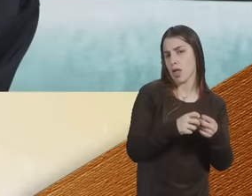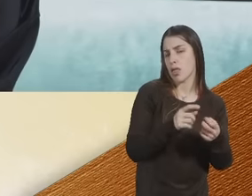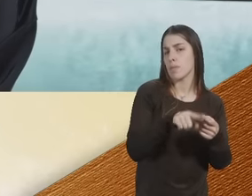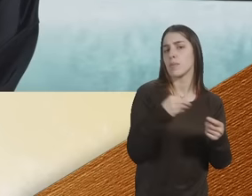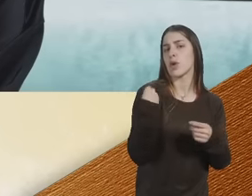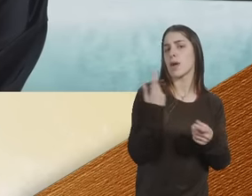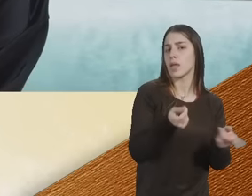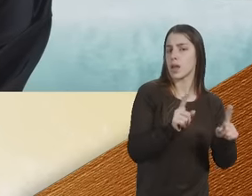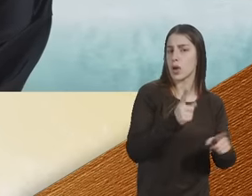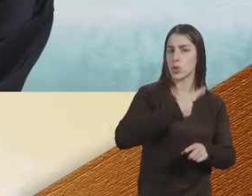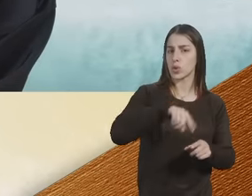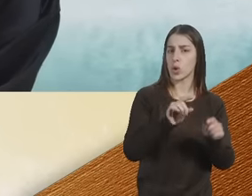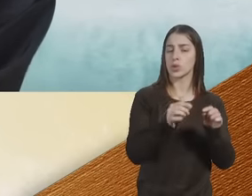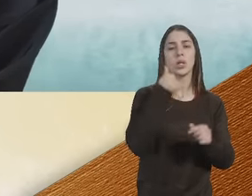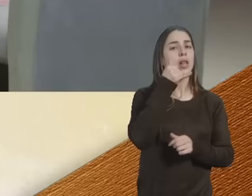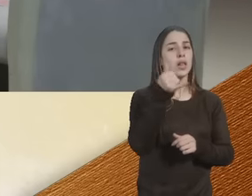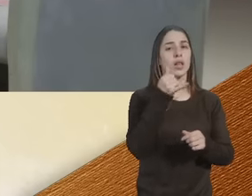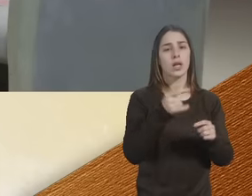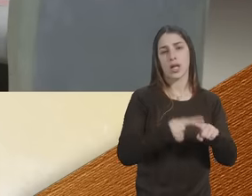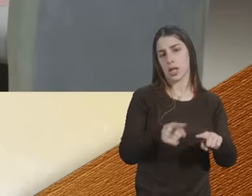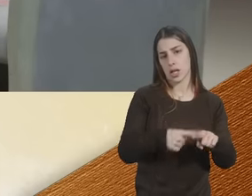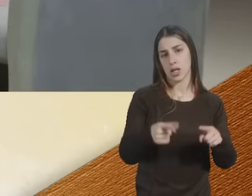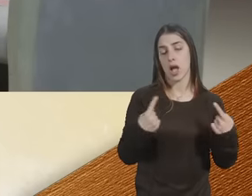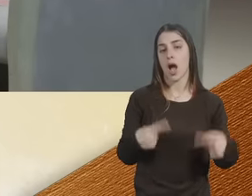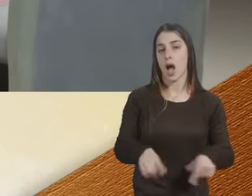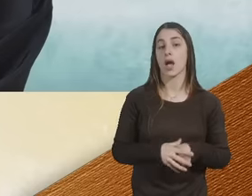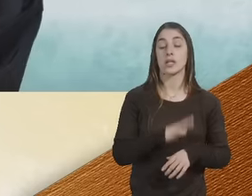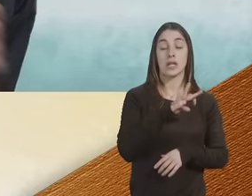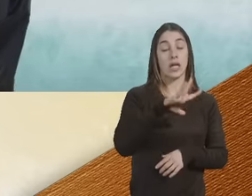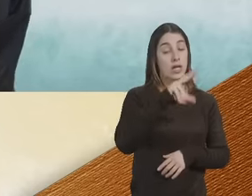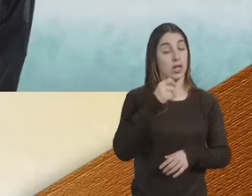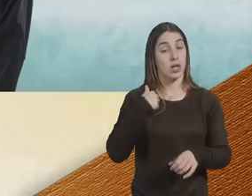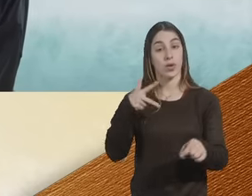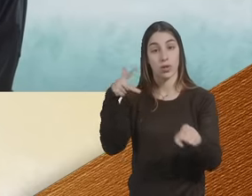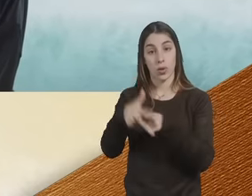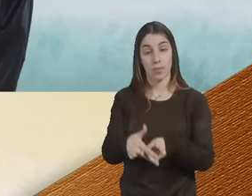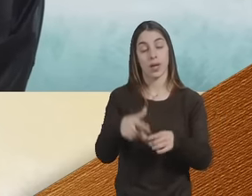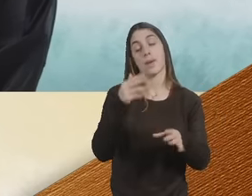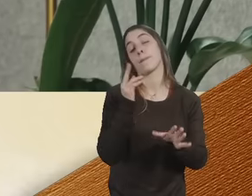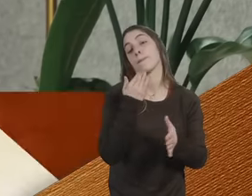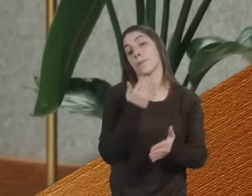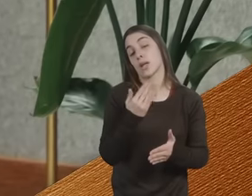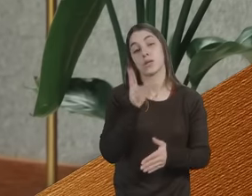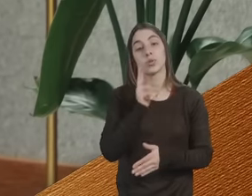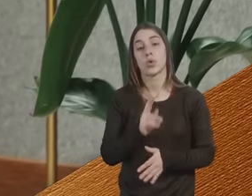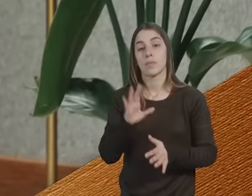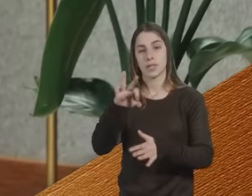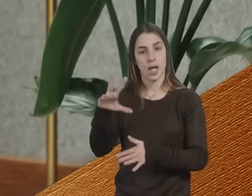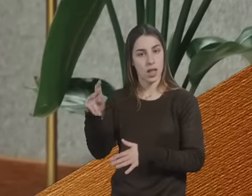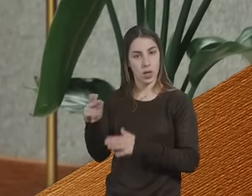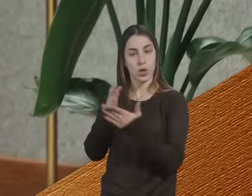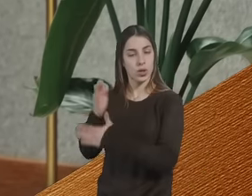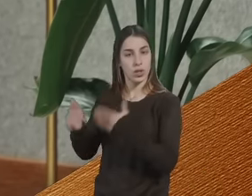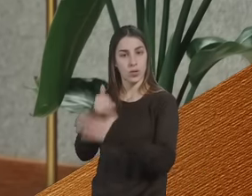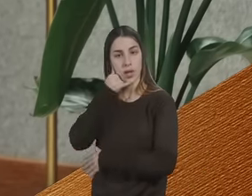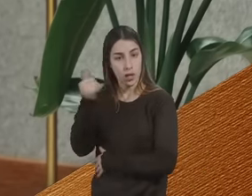temos uma linha de crédito disponível onde você pode... Célia, peço imensa desculpa. Eu não queria estar de todo a interromper-me. Célia, mantenha-se em linha,